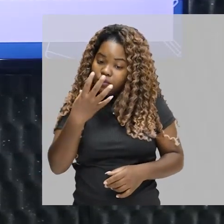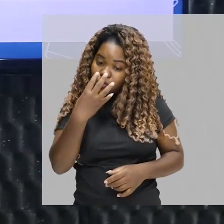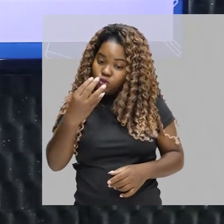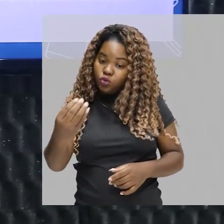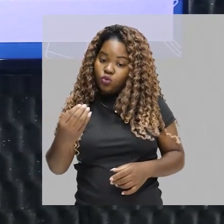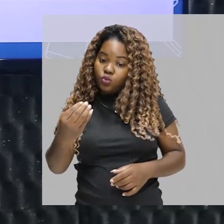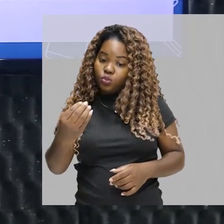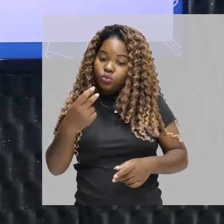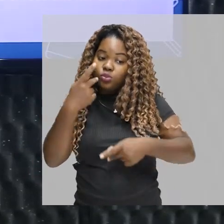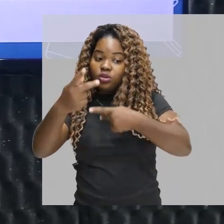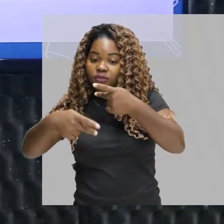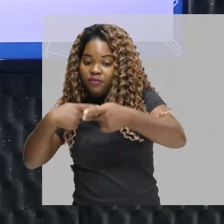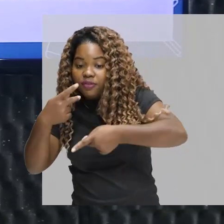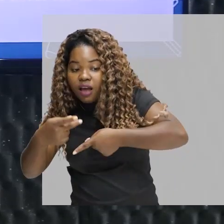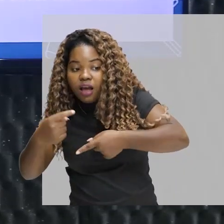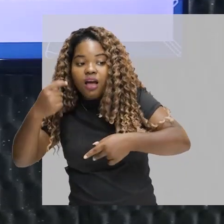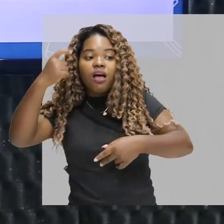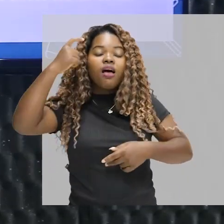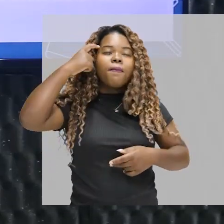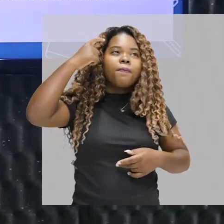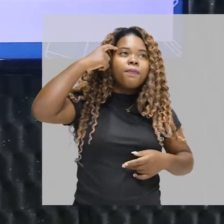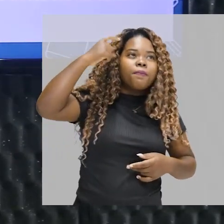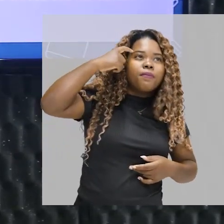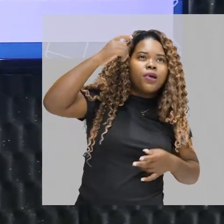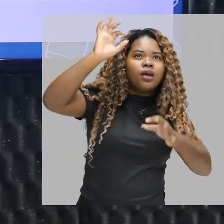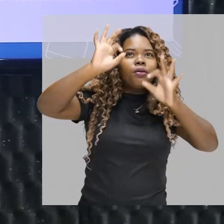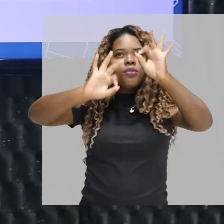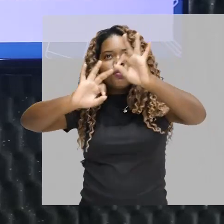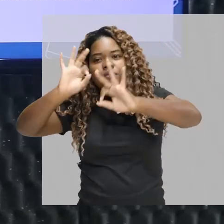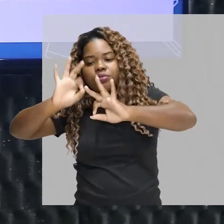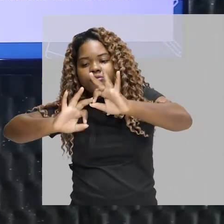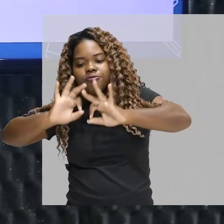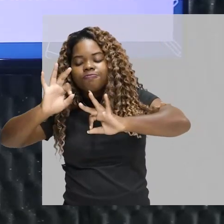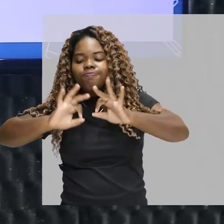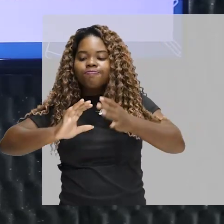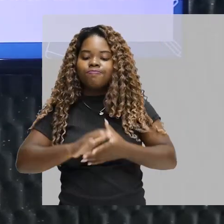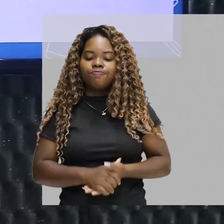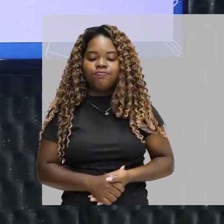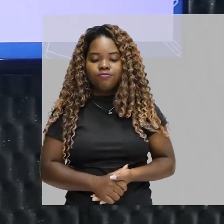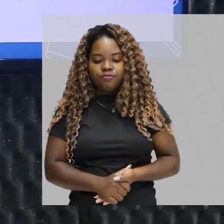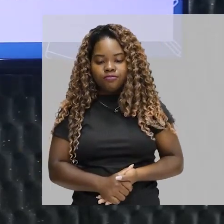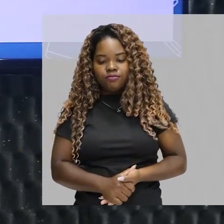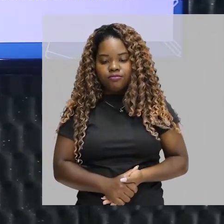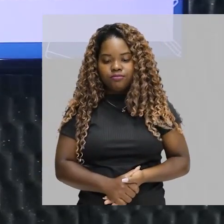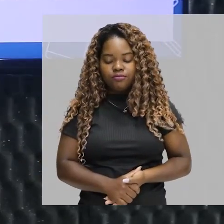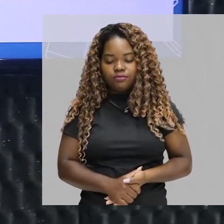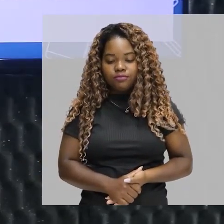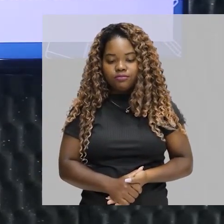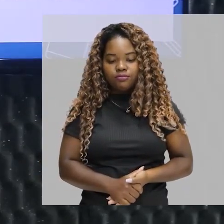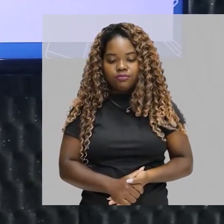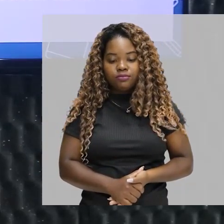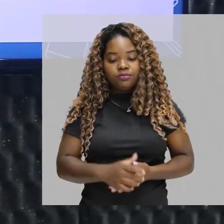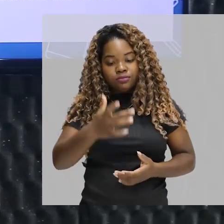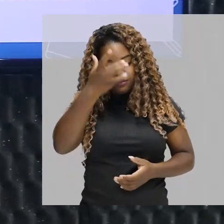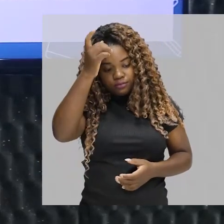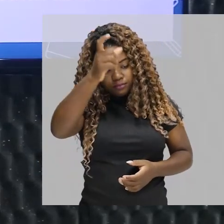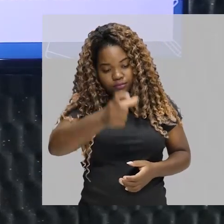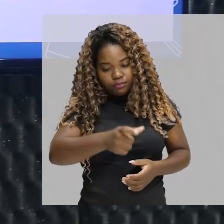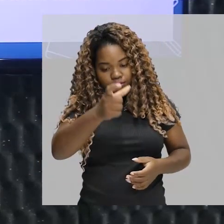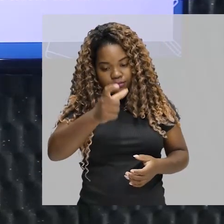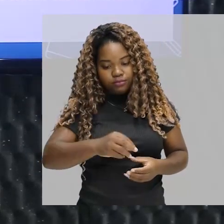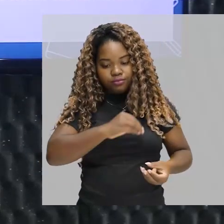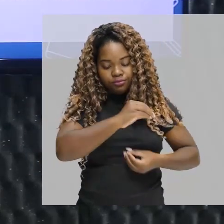que pensa, que arquiteta, né? Um vilãozinho. Então, esses personagens ou